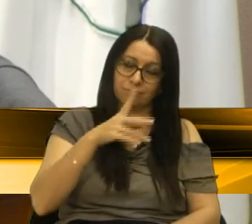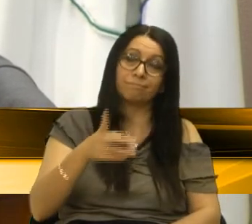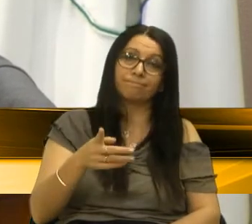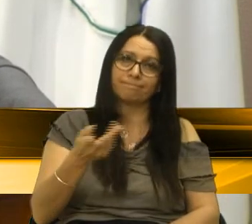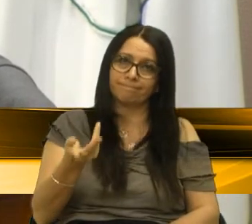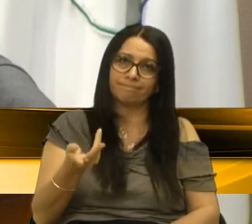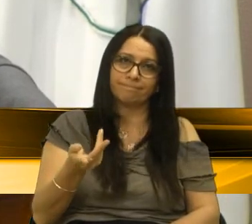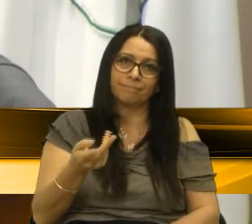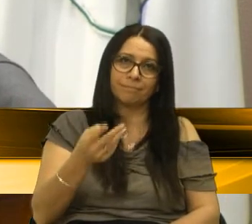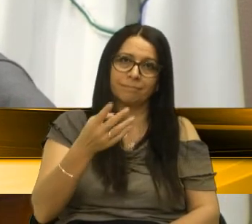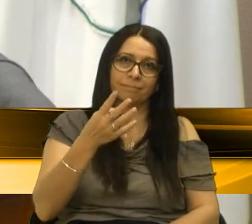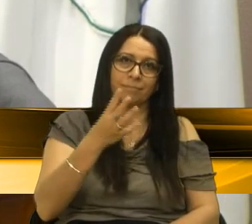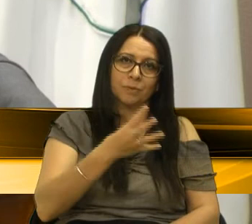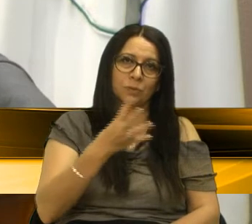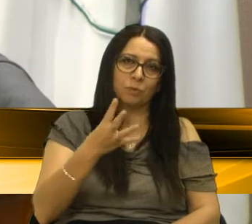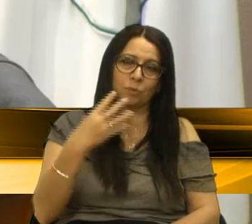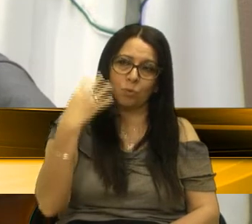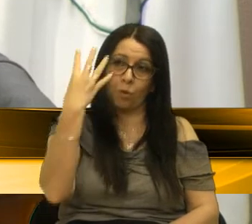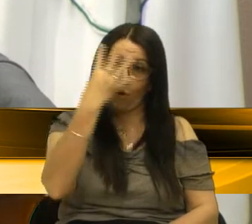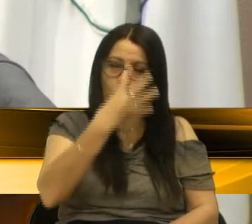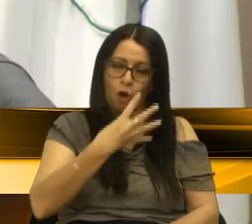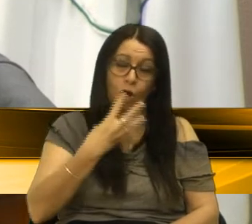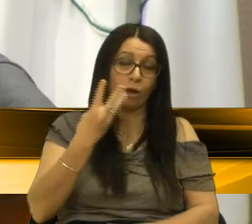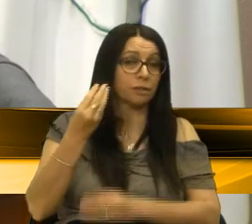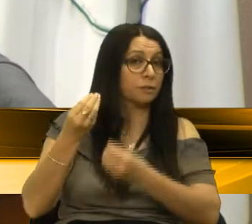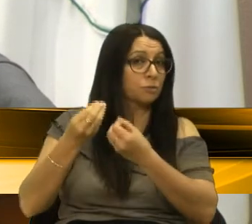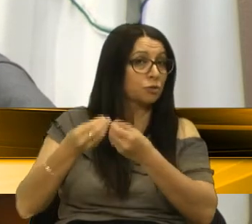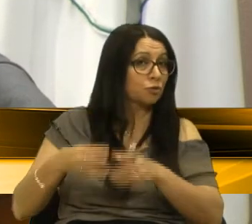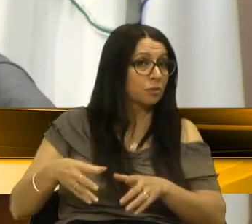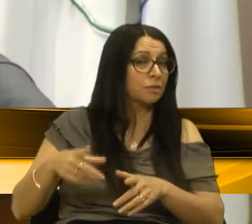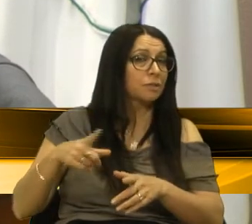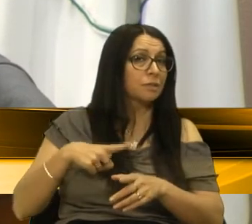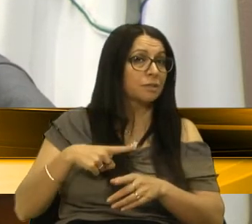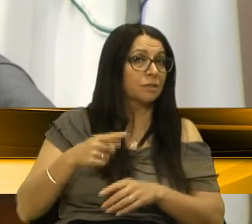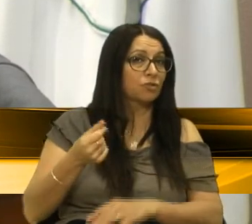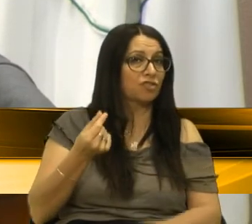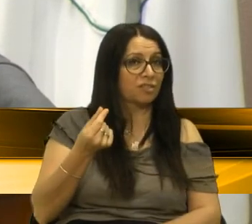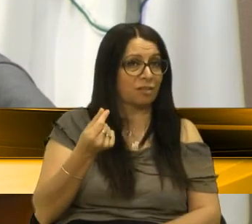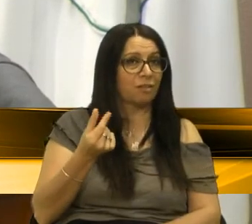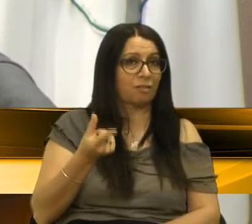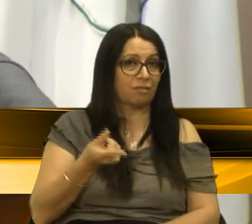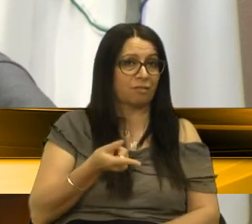essas 44 horas, esse prejuízo causado aos cofres públicos,